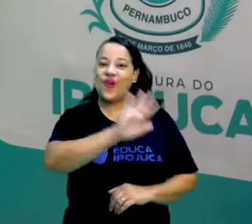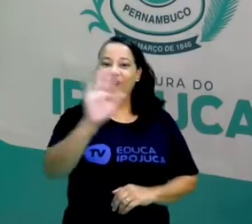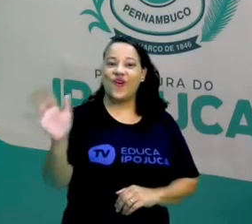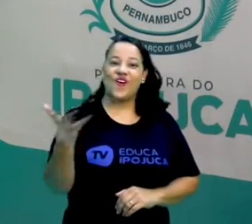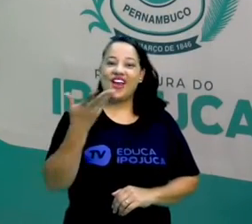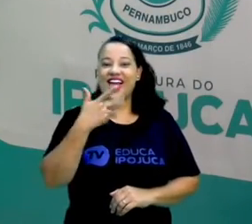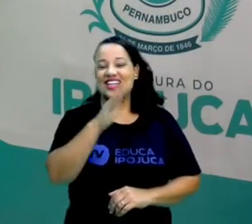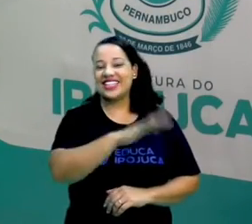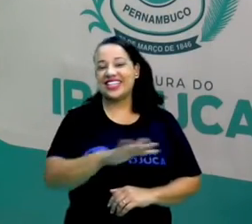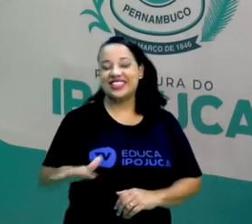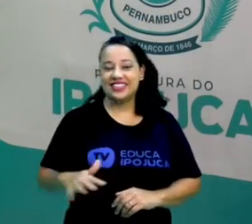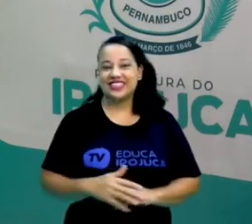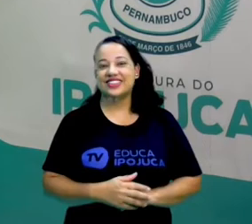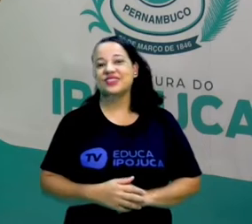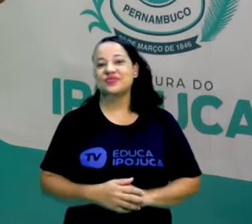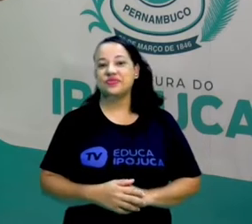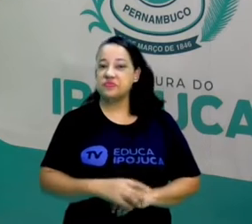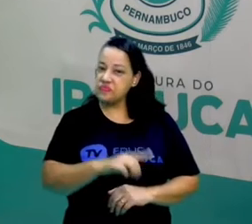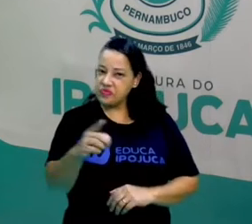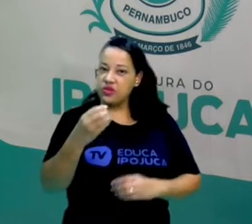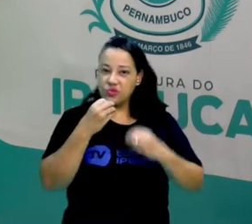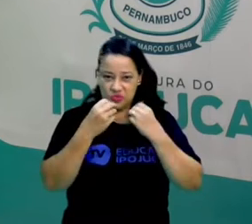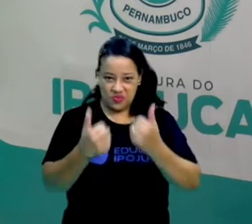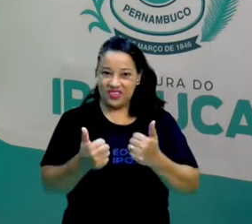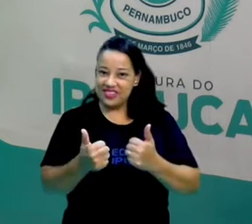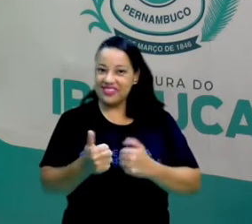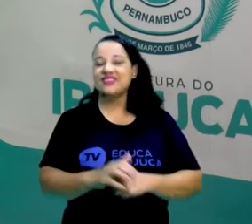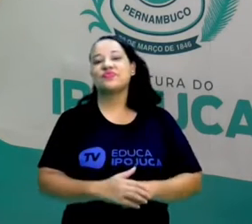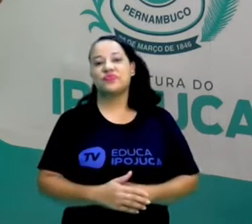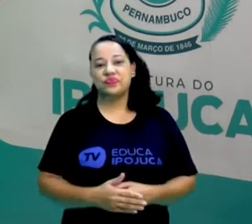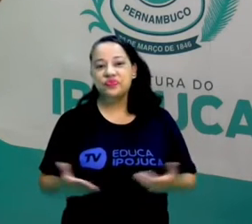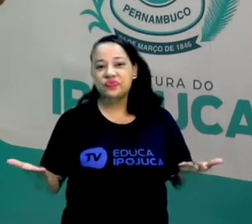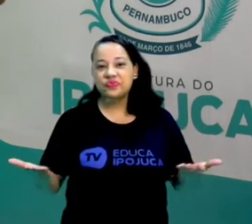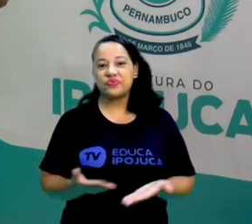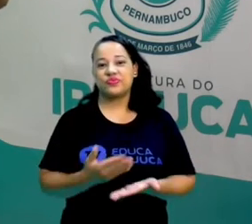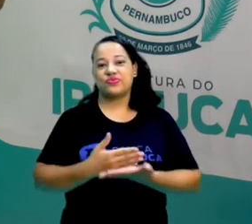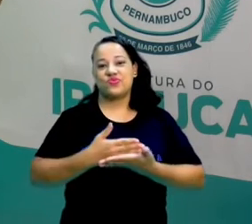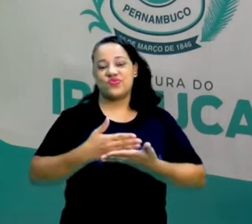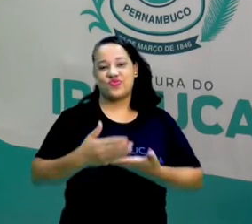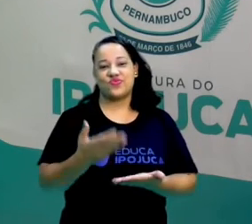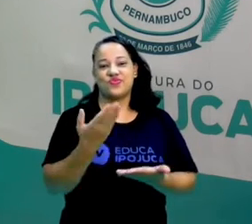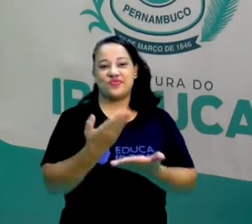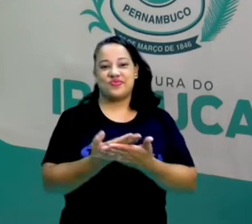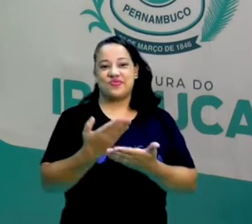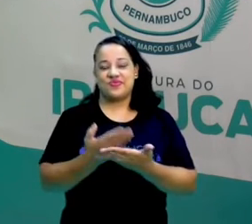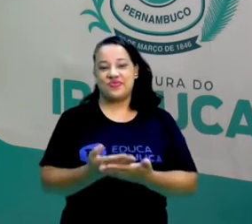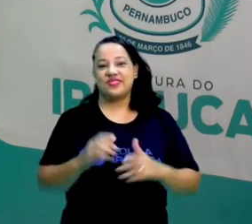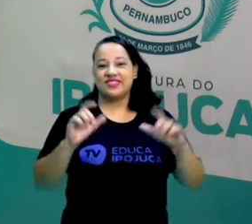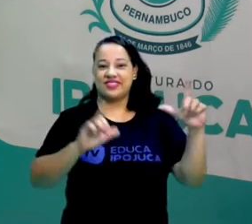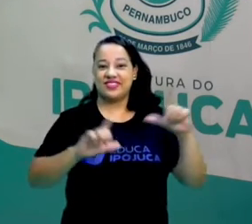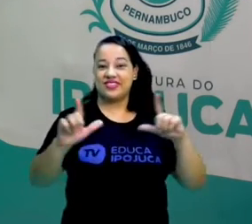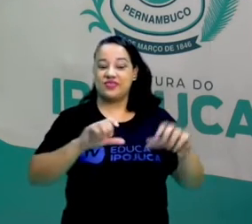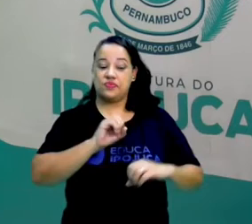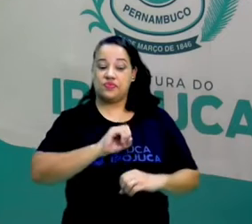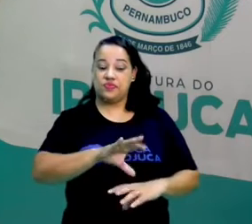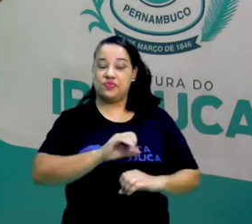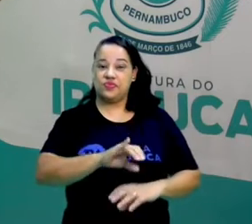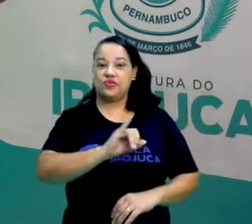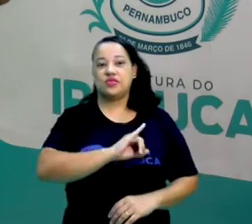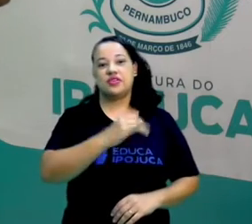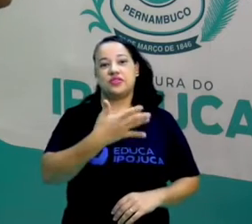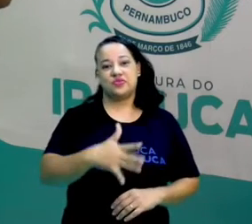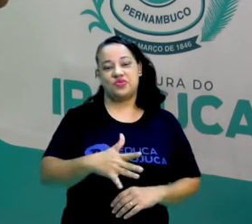Olá, crianças! Tudo bem com vocês? Estamos iniciando a nossa aula aqui na nossa TV